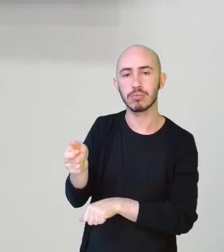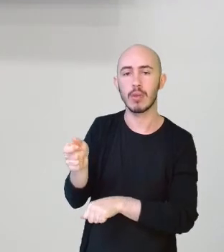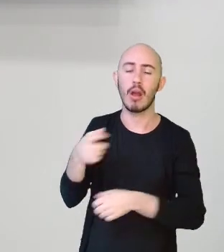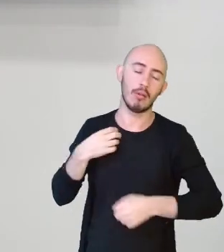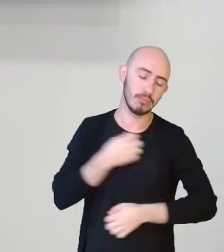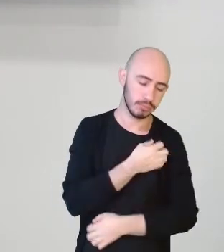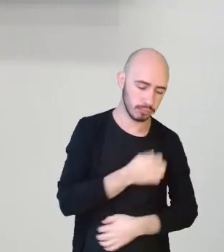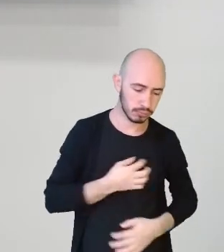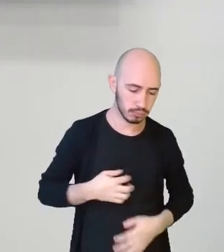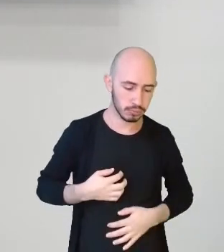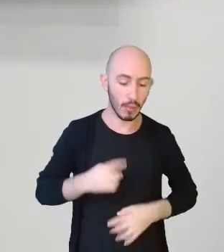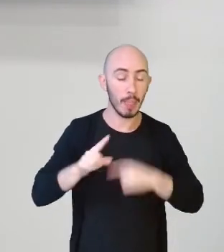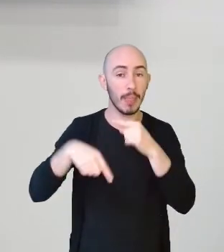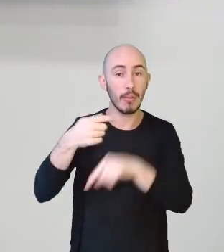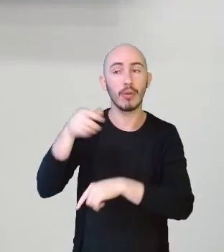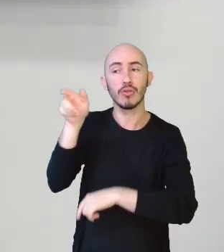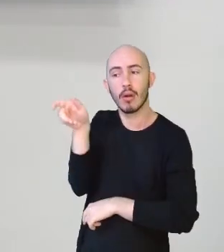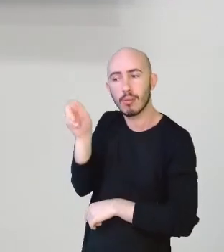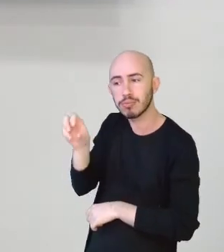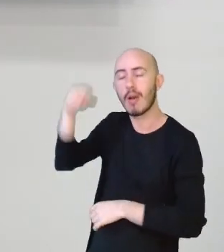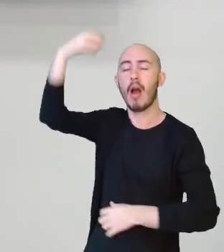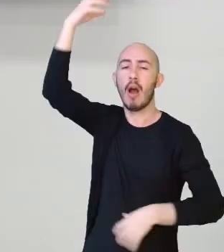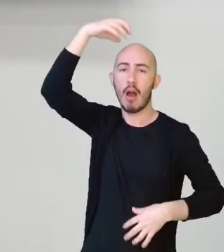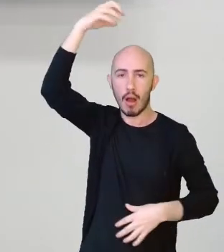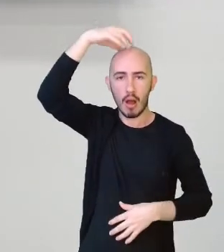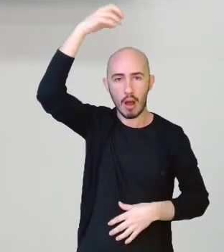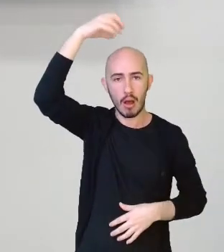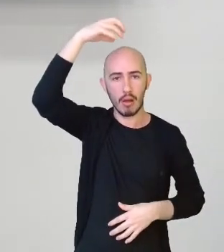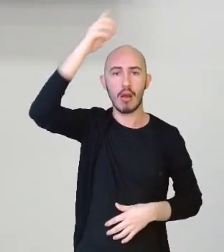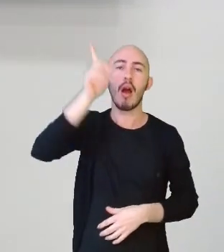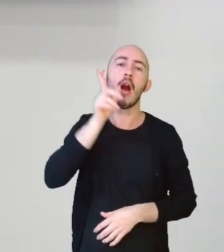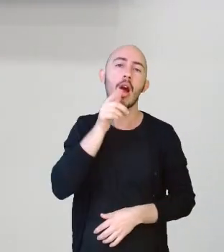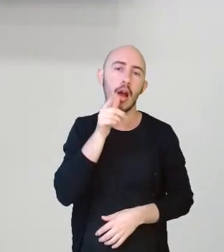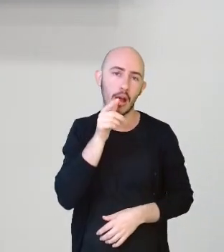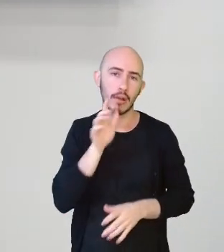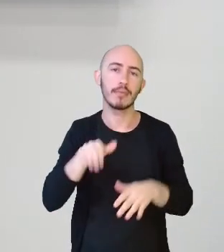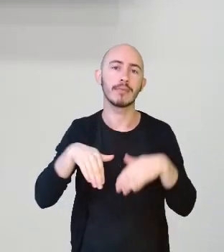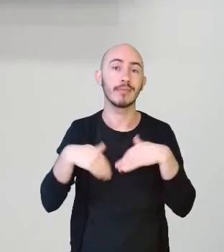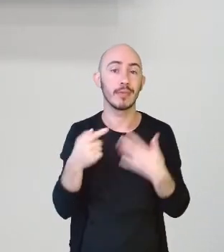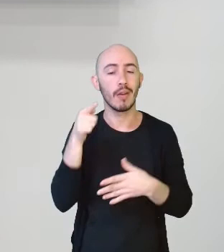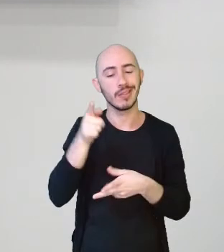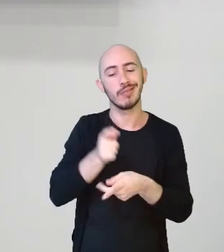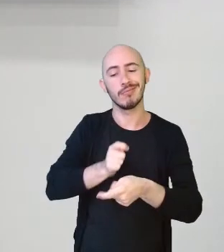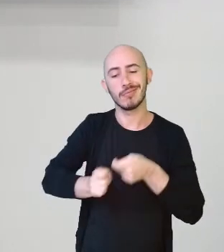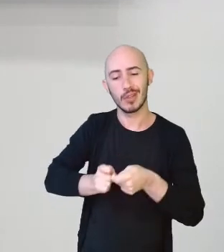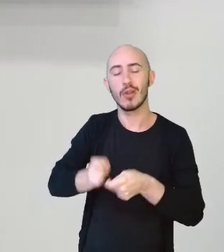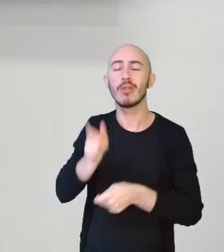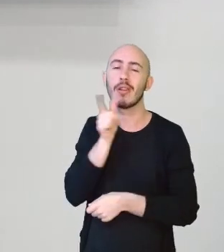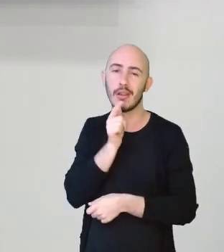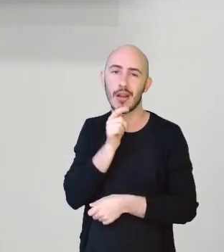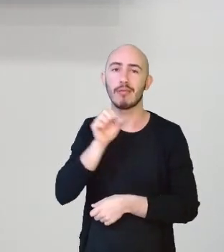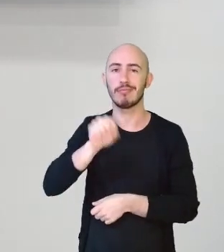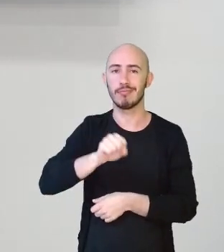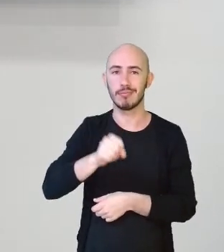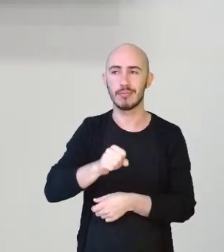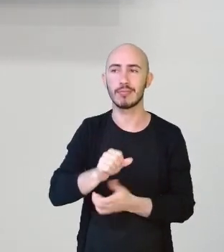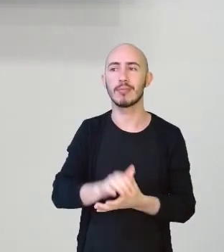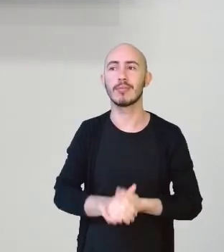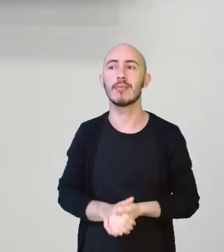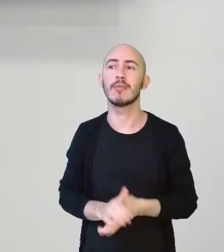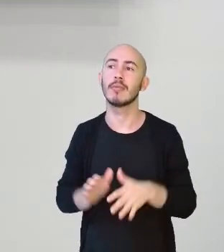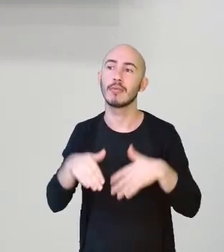todo ensaboadinho já, você abre novamente, tira todo o sabão e você vai economizar água. Às